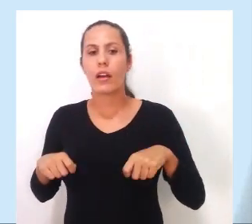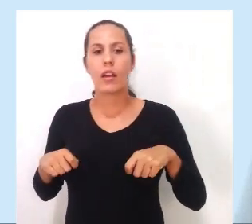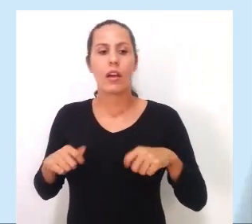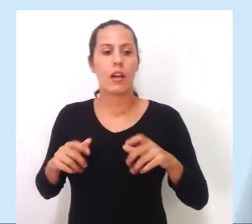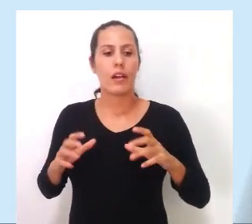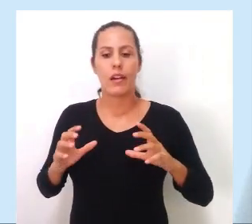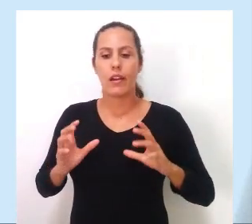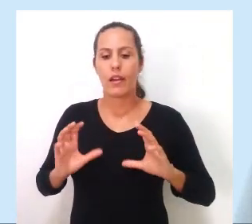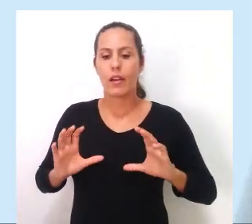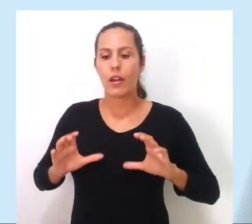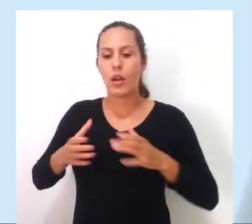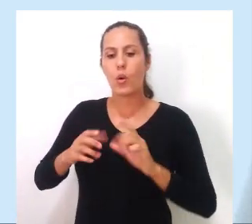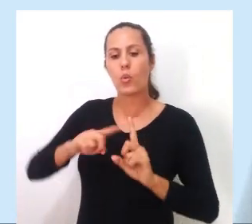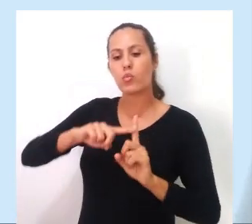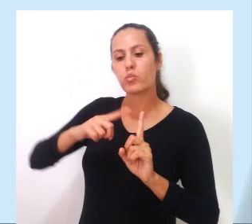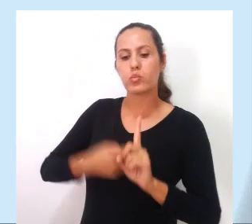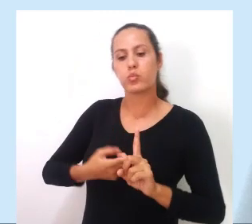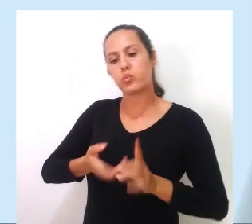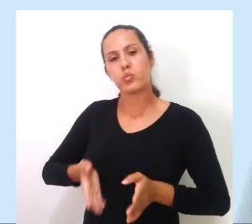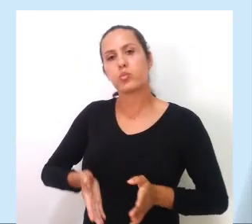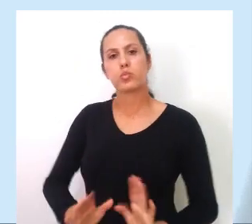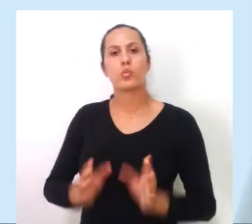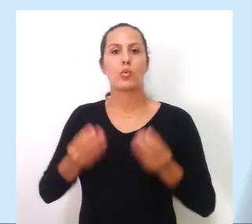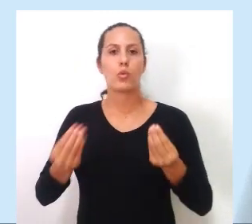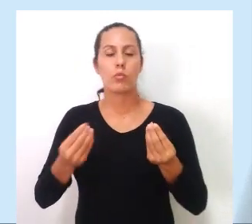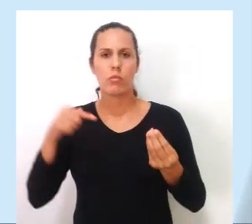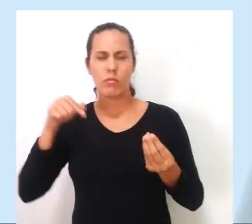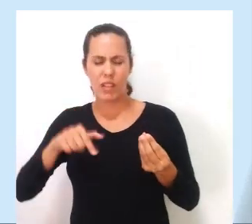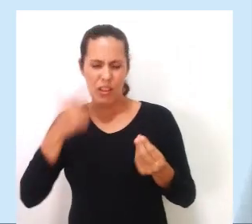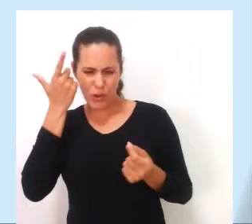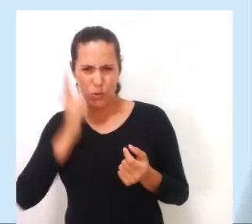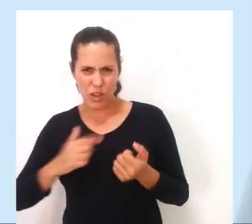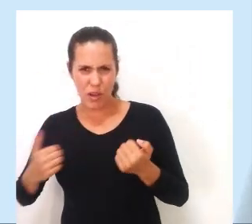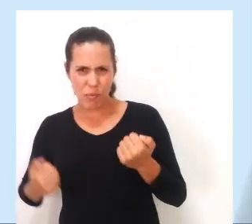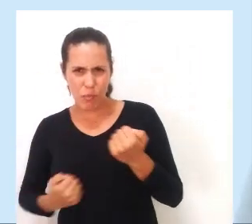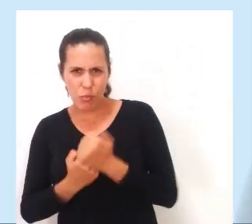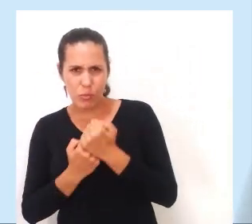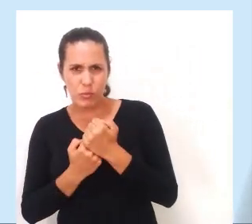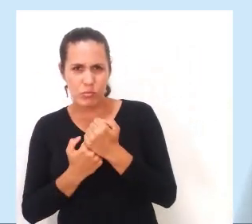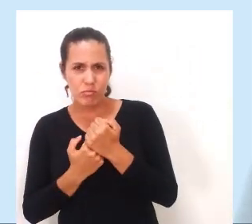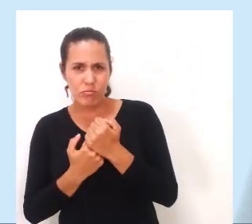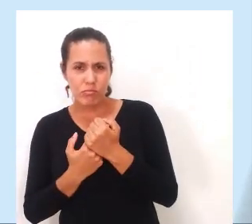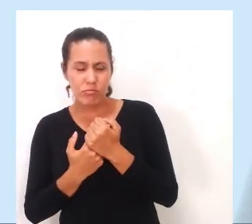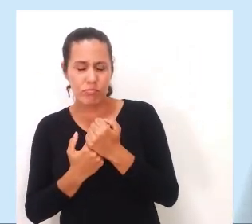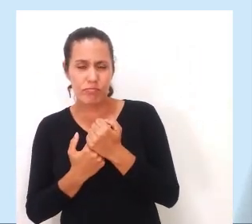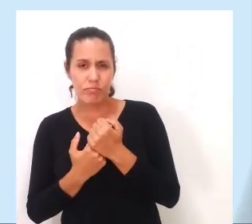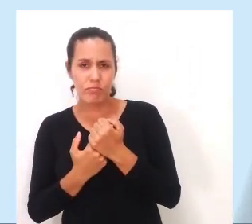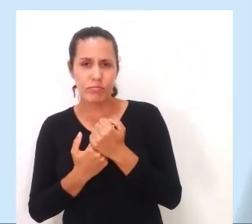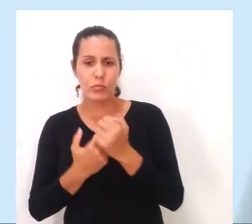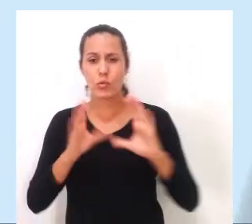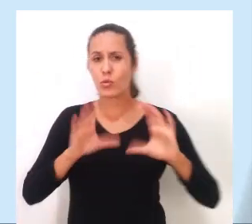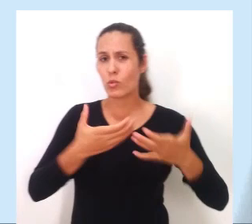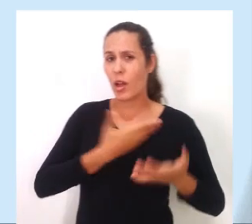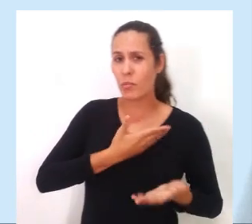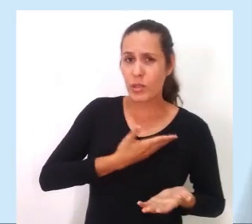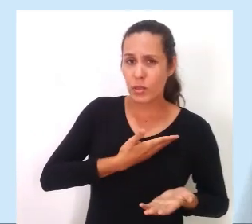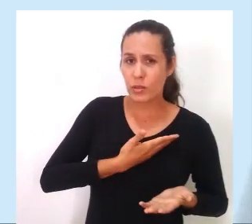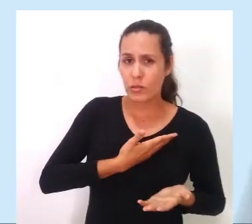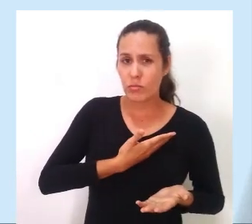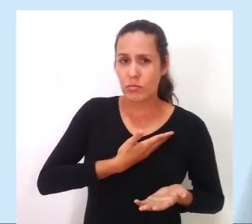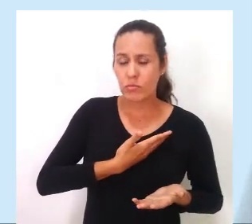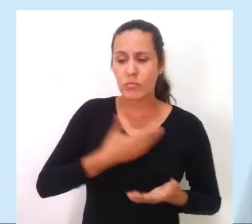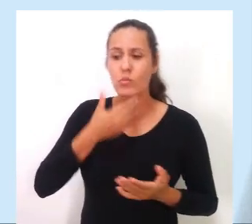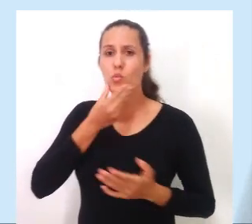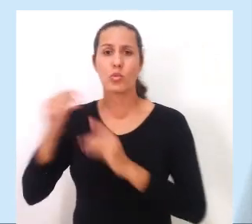possa poder gerir esse feto? Será que ela vai conseguir apoio, né, dos